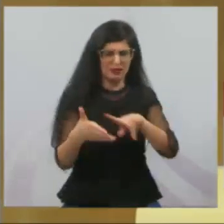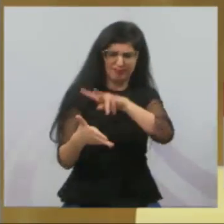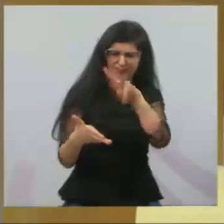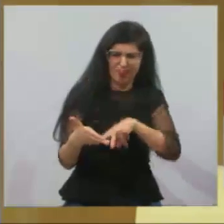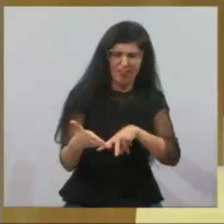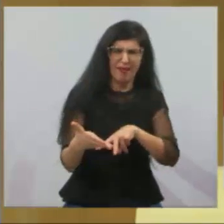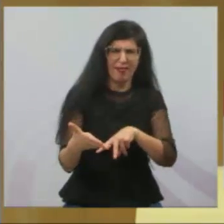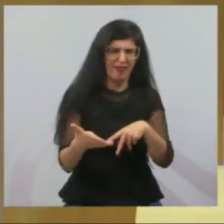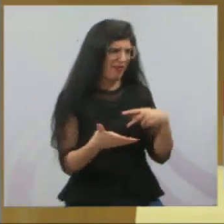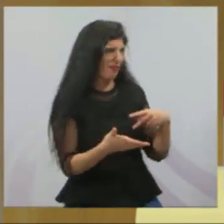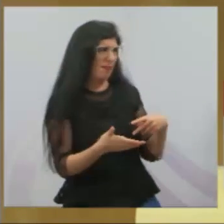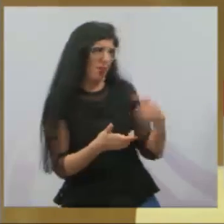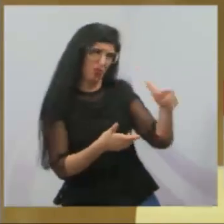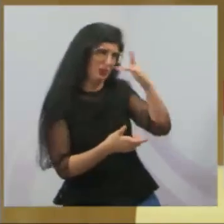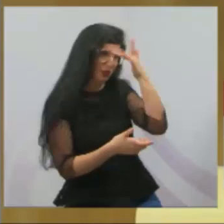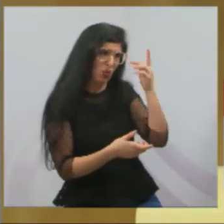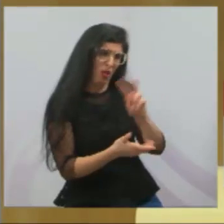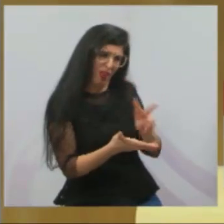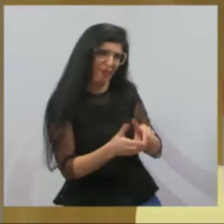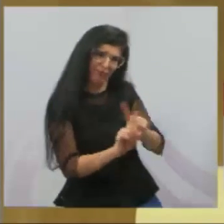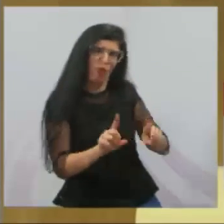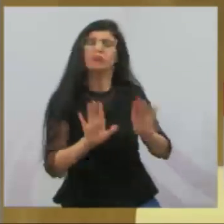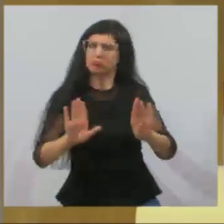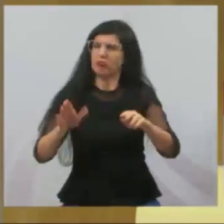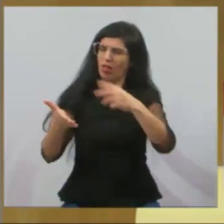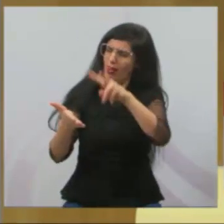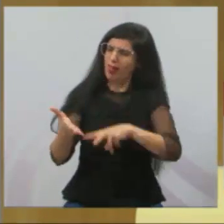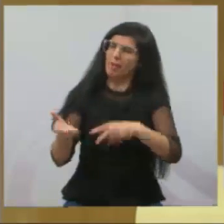realidade. Quando diz assim: